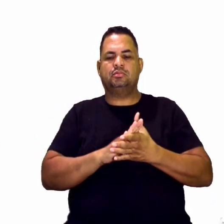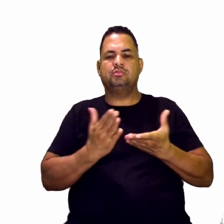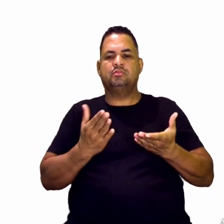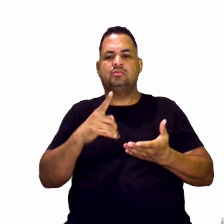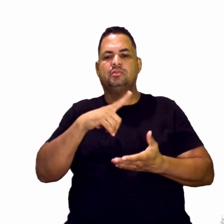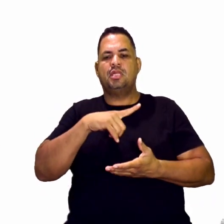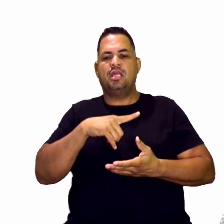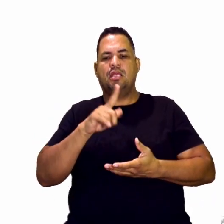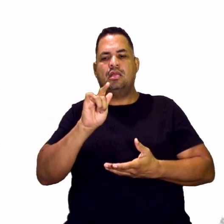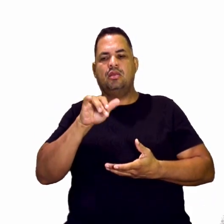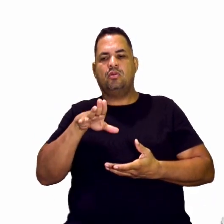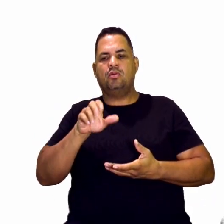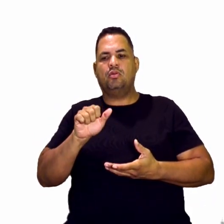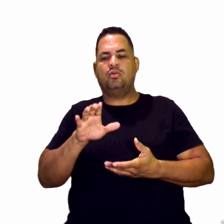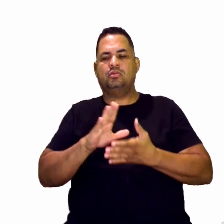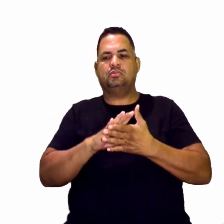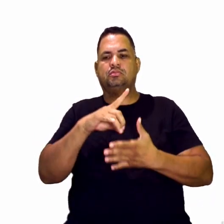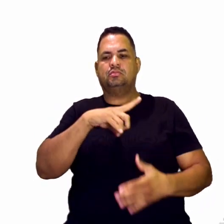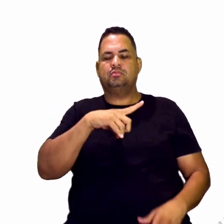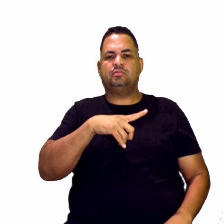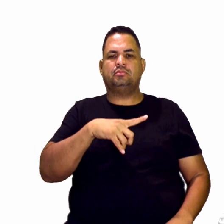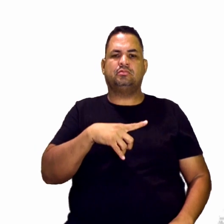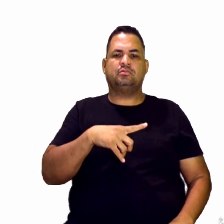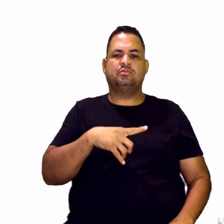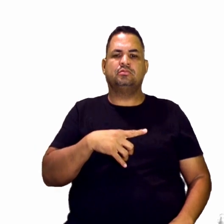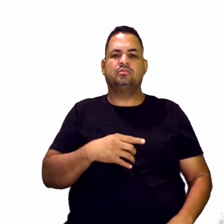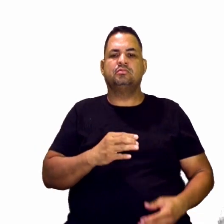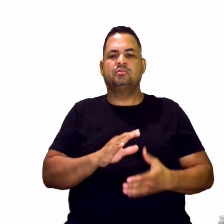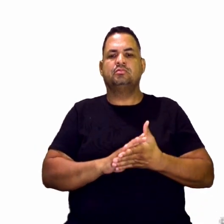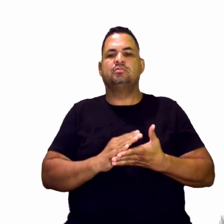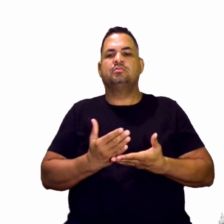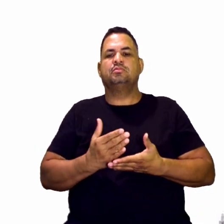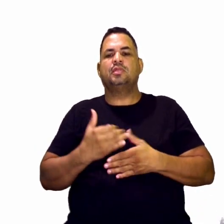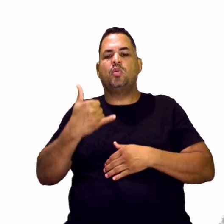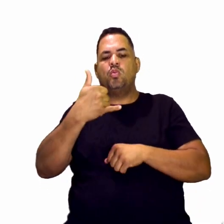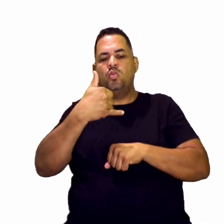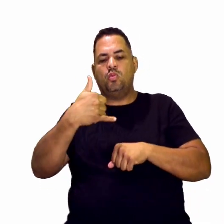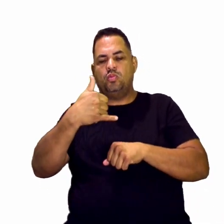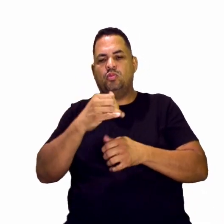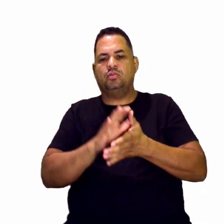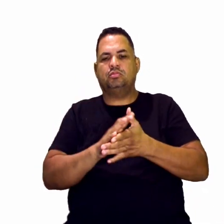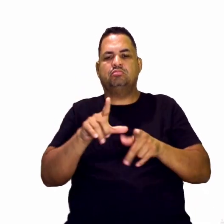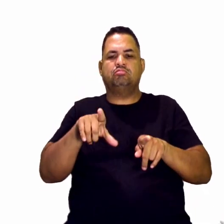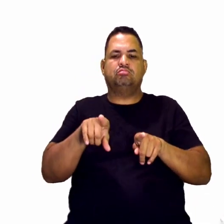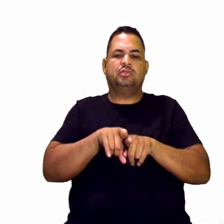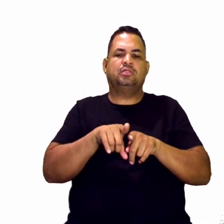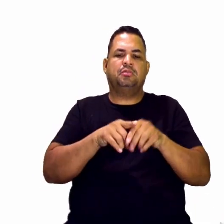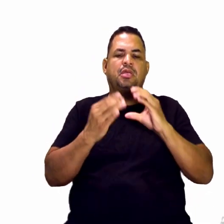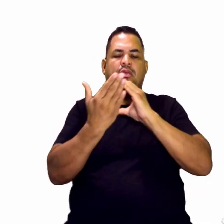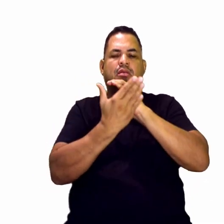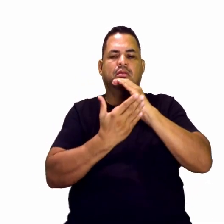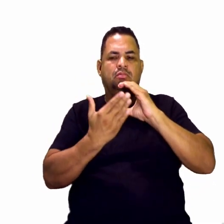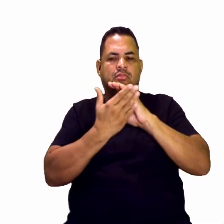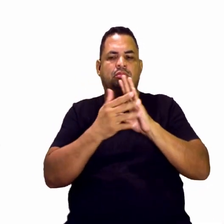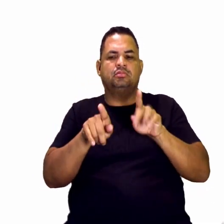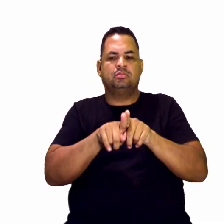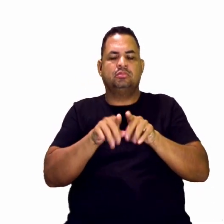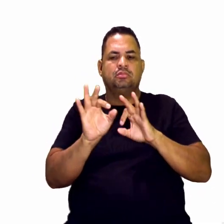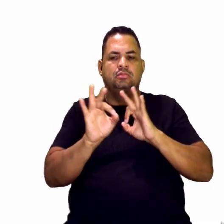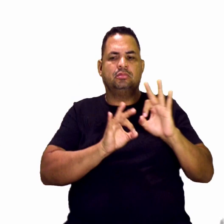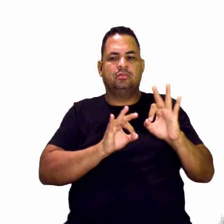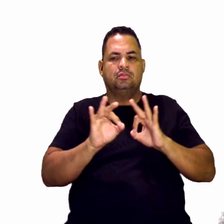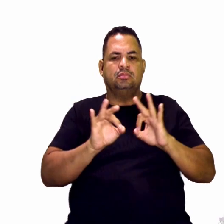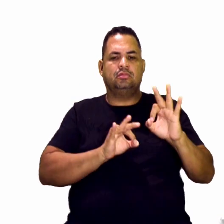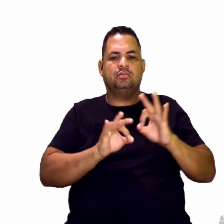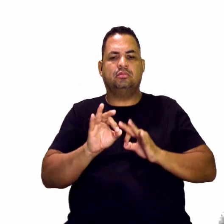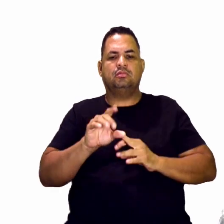de glicose, a gente tem aí colesterol também presente, alguns carboidratos, elas vão formar o que a gente